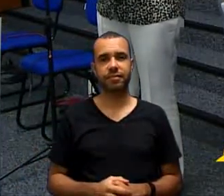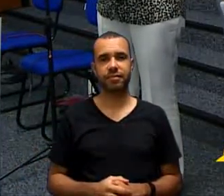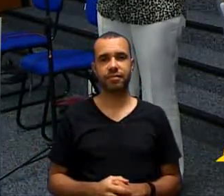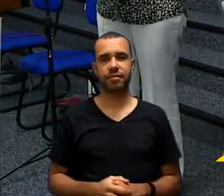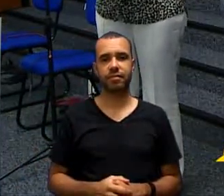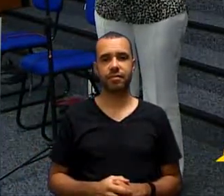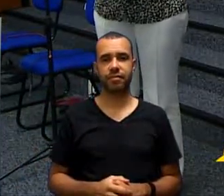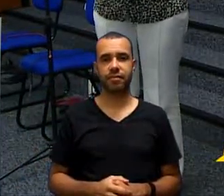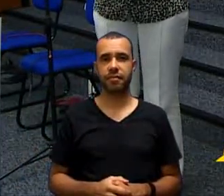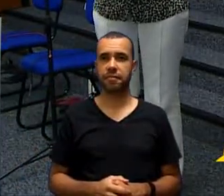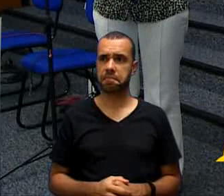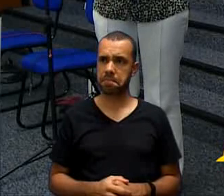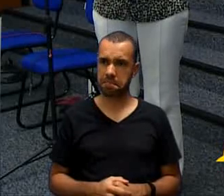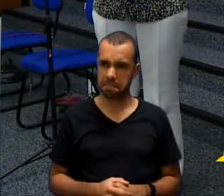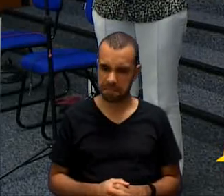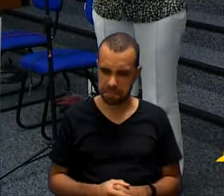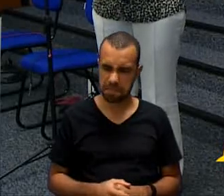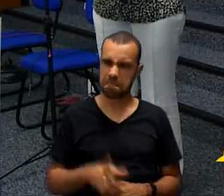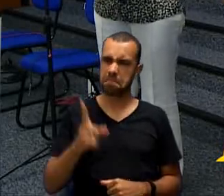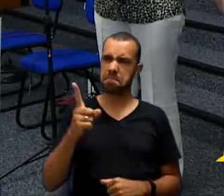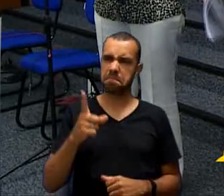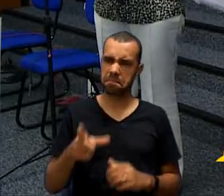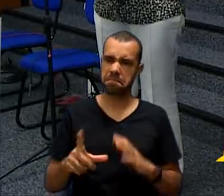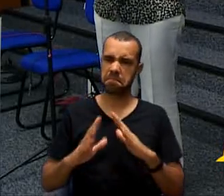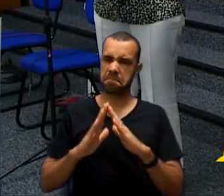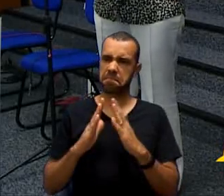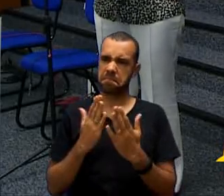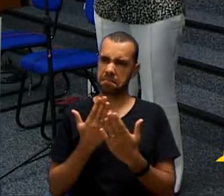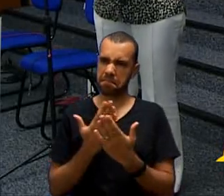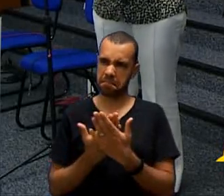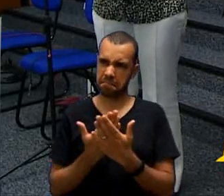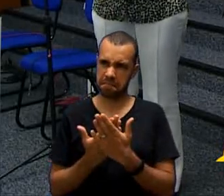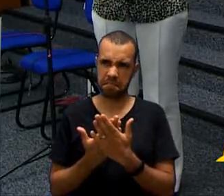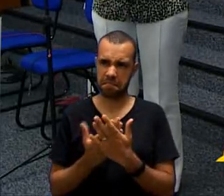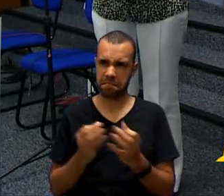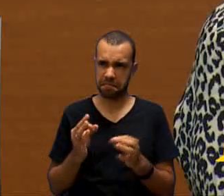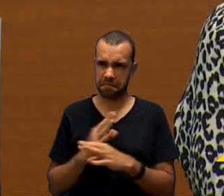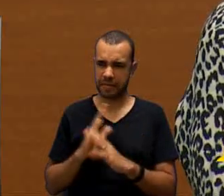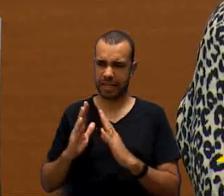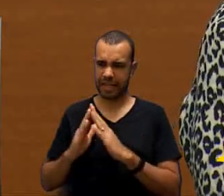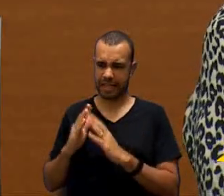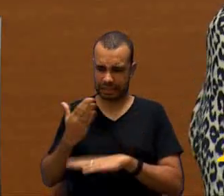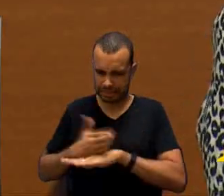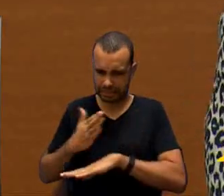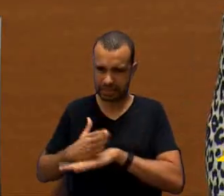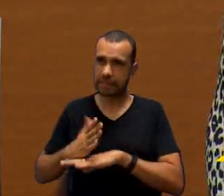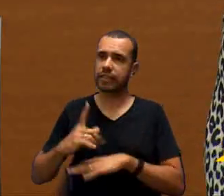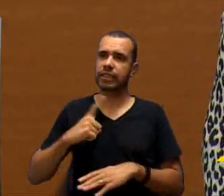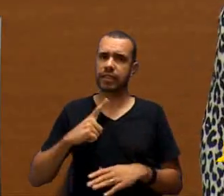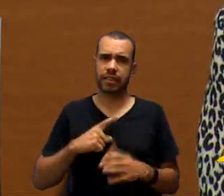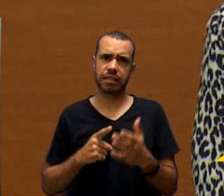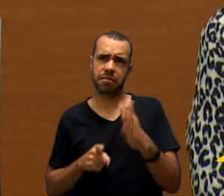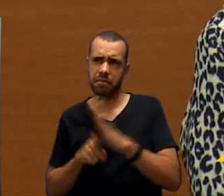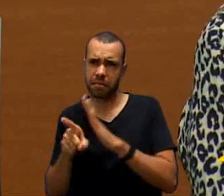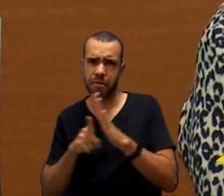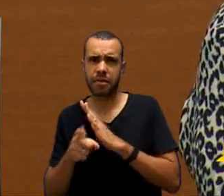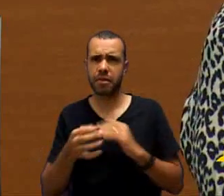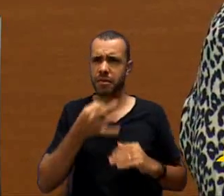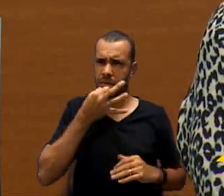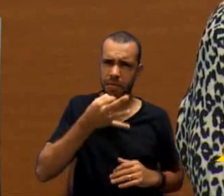vendo aqui que fizeram, de fato, a lição de casa. Hein? Tem requerimentos, tem indicações, tem projetos de lei, tem